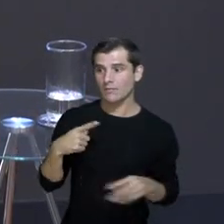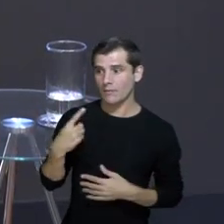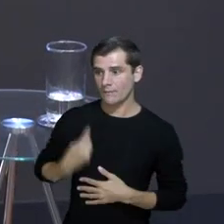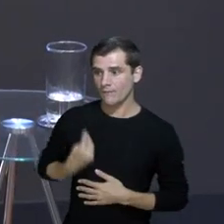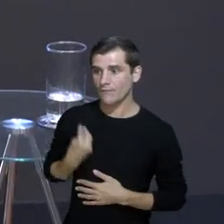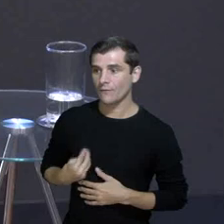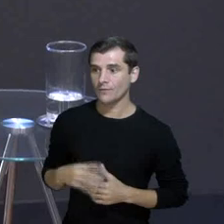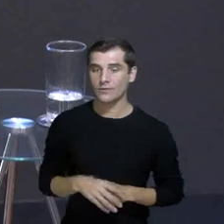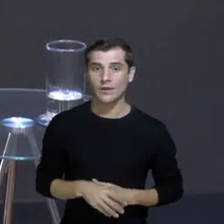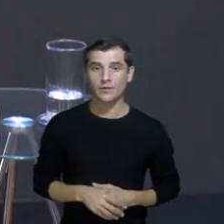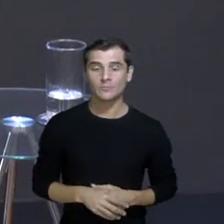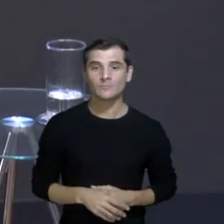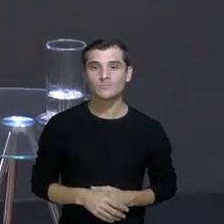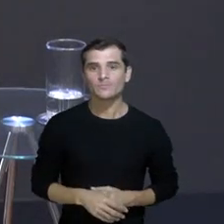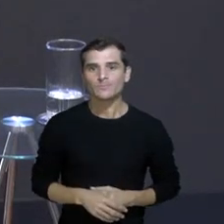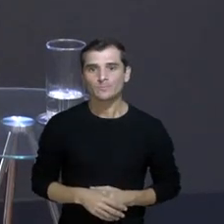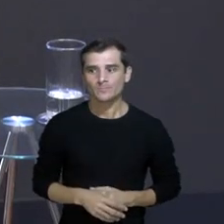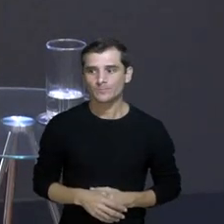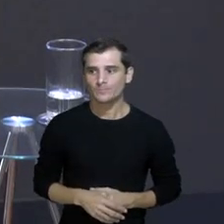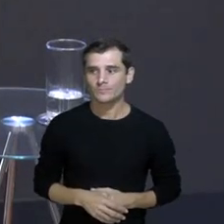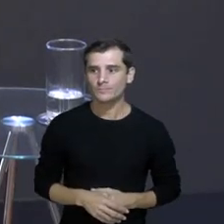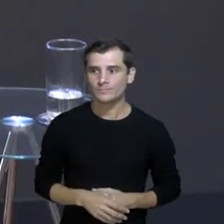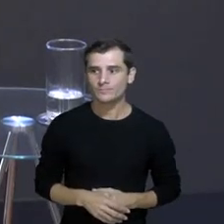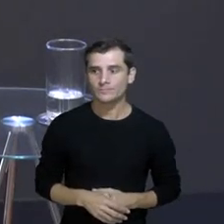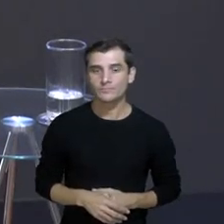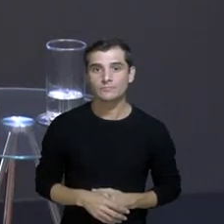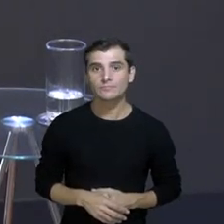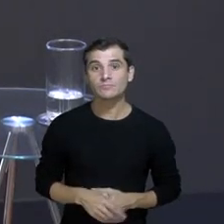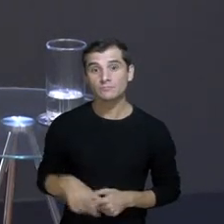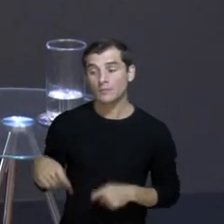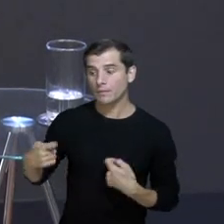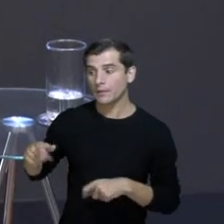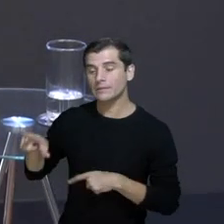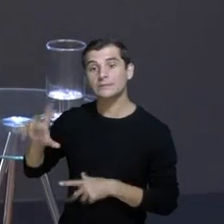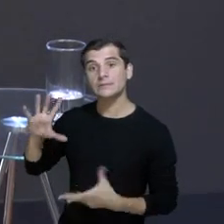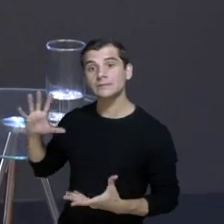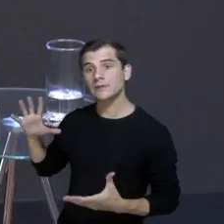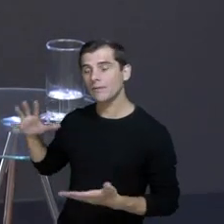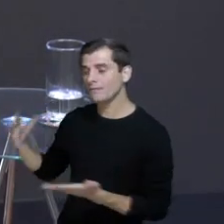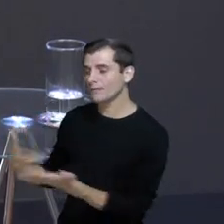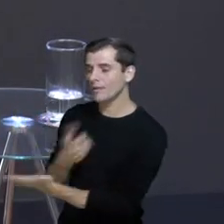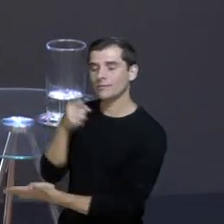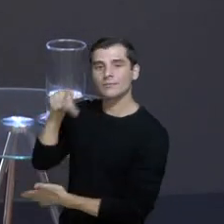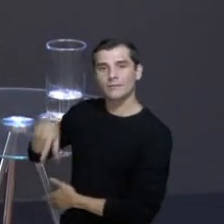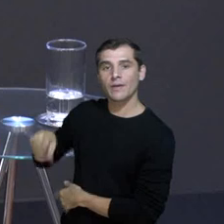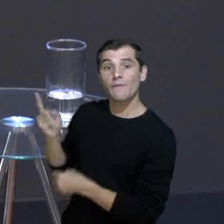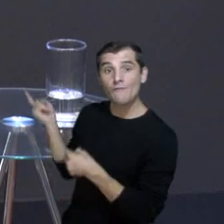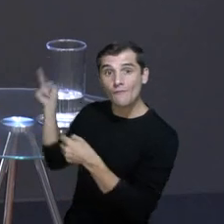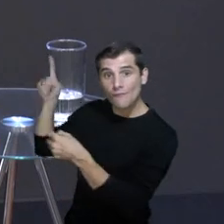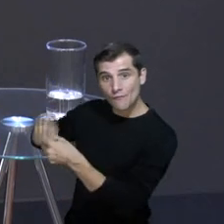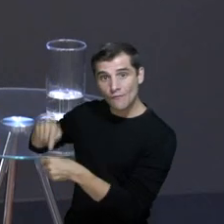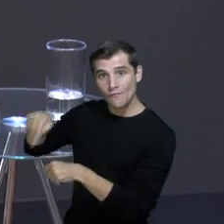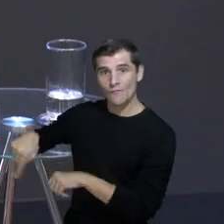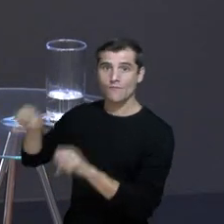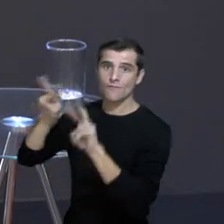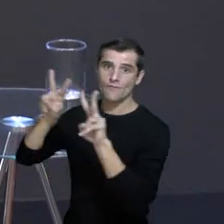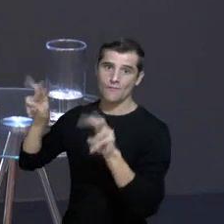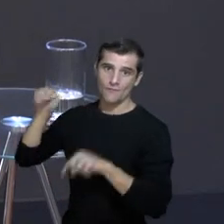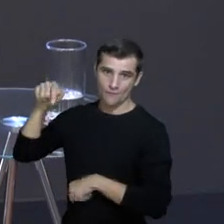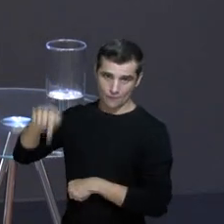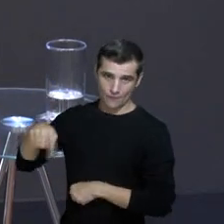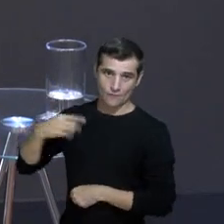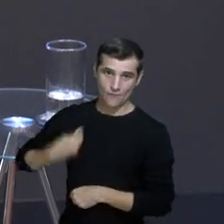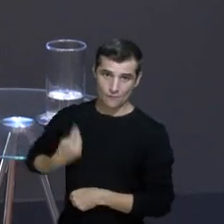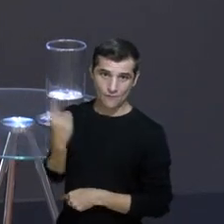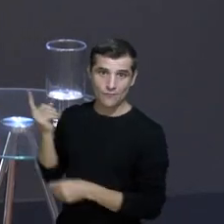meu nós temos que recuperar isso um dia já tivemos Pelo menos eu tive né eu tive numa